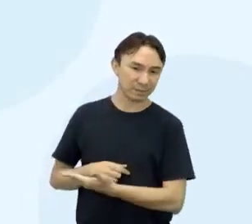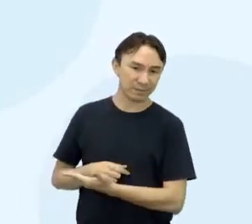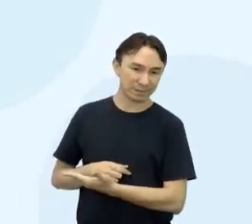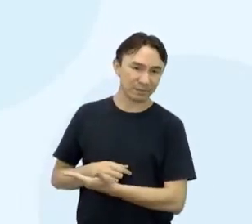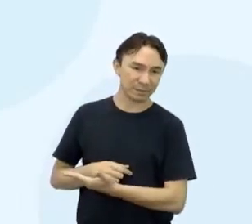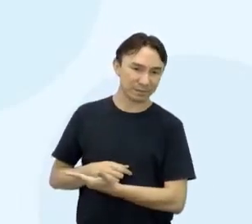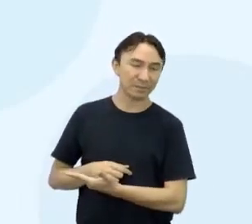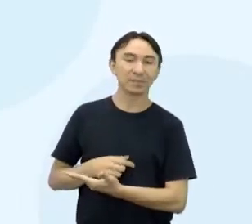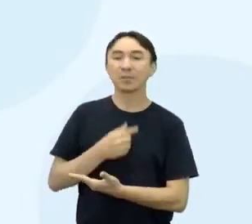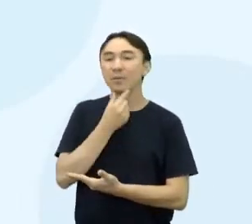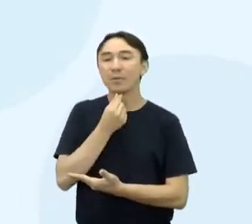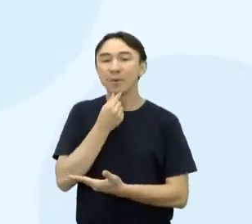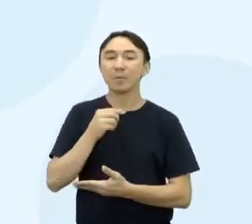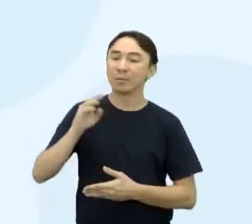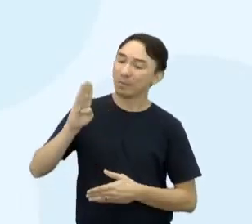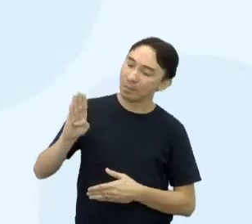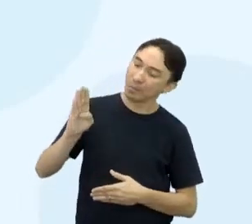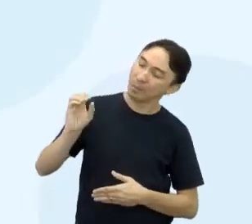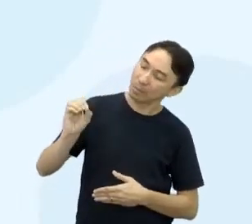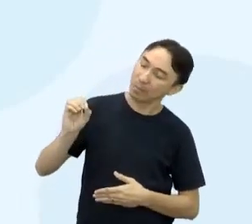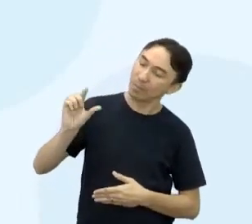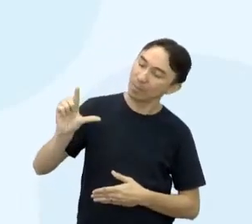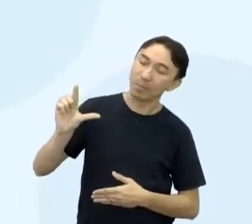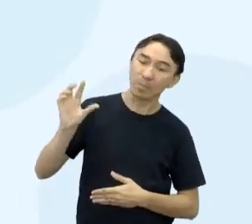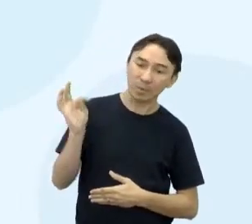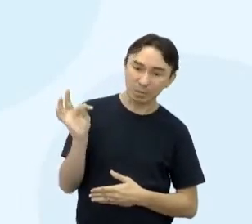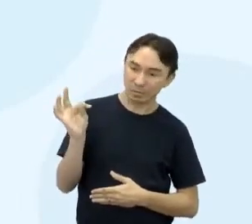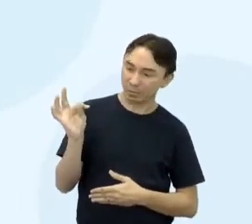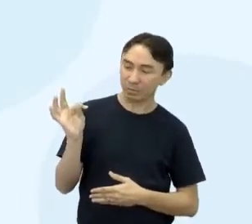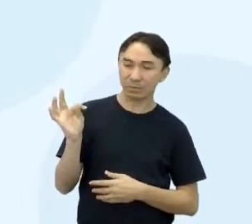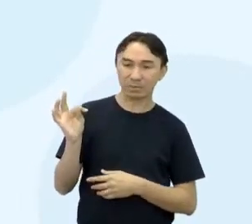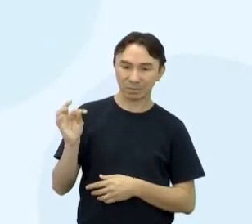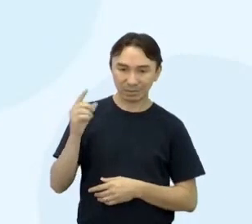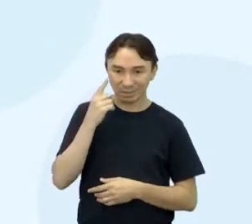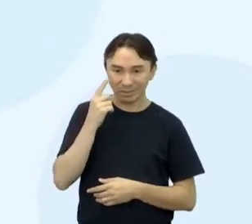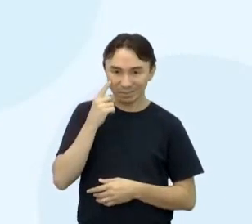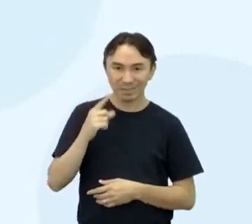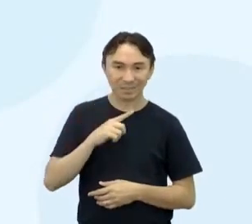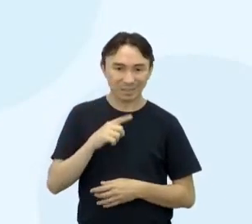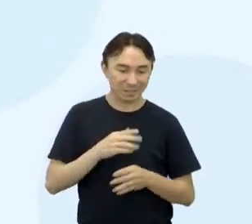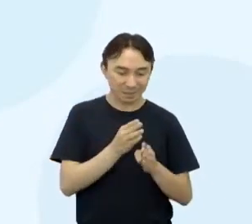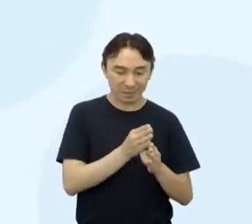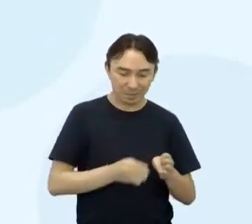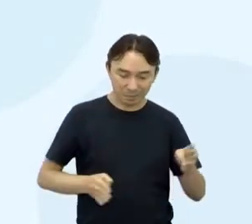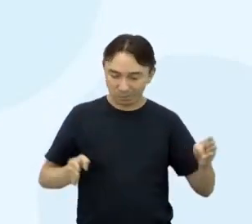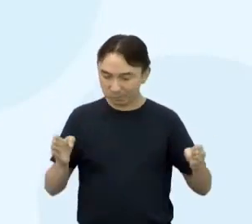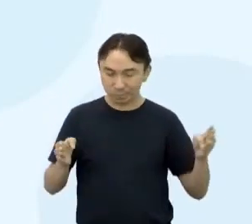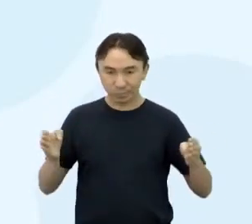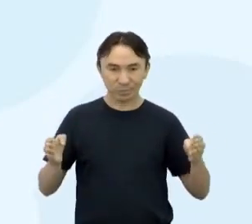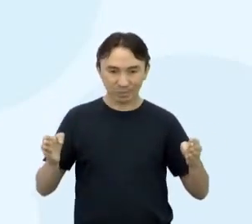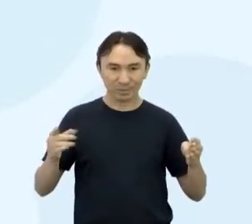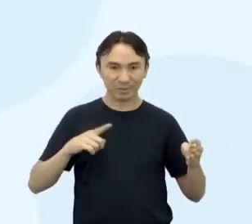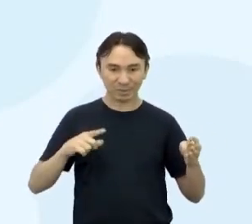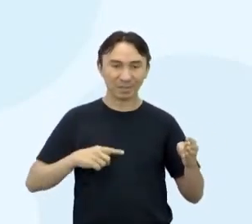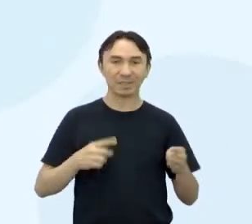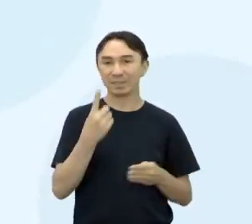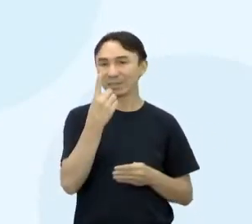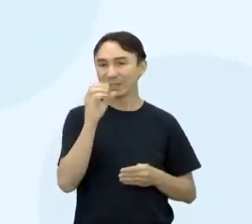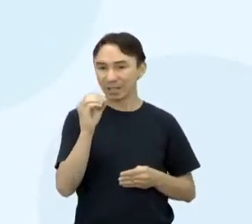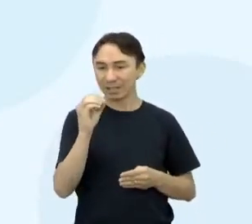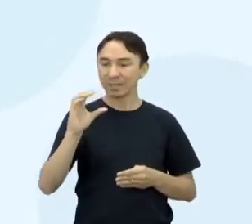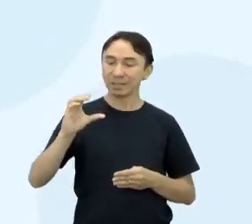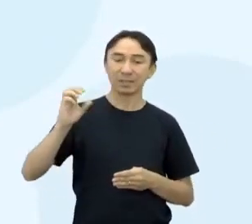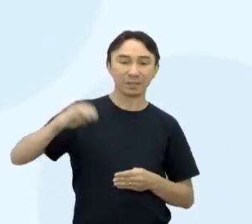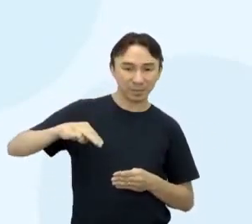e em função do mês, né? A gente vai fazer a variação do espaço, ele está variando de 10 em 10 centímetros, né? E está